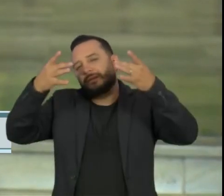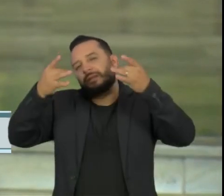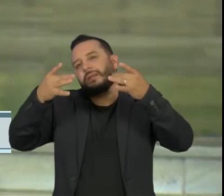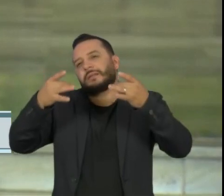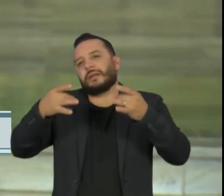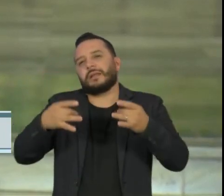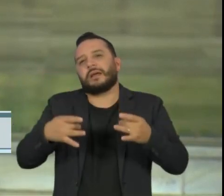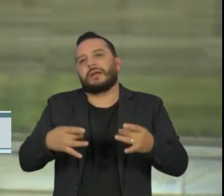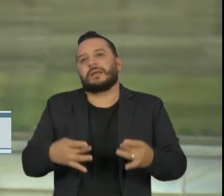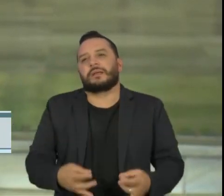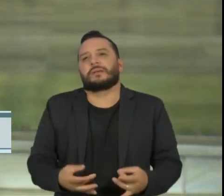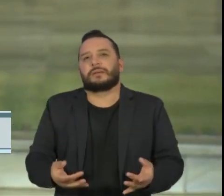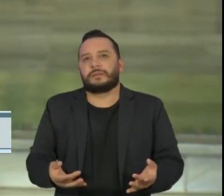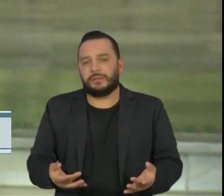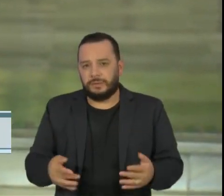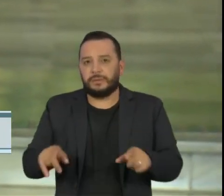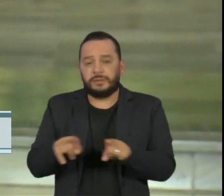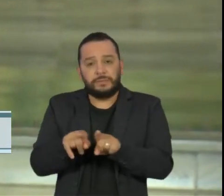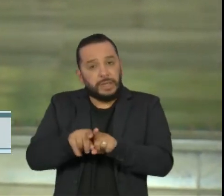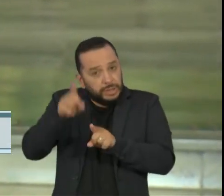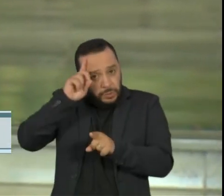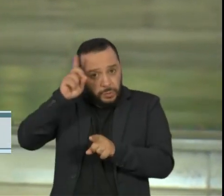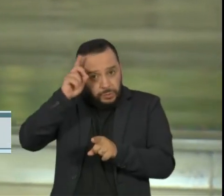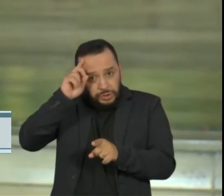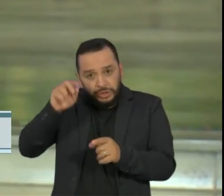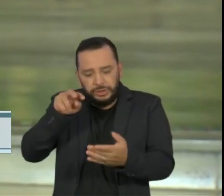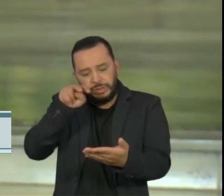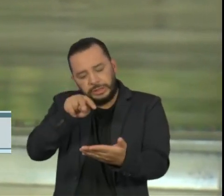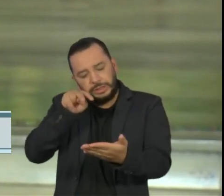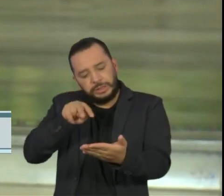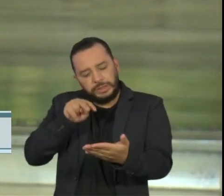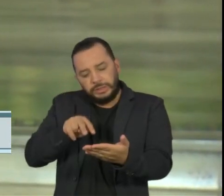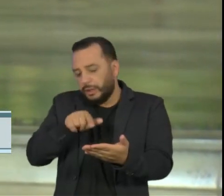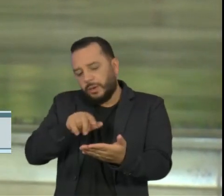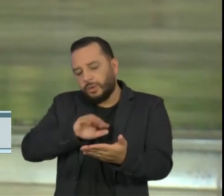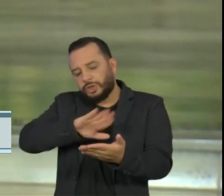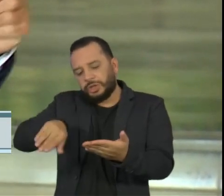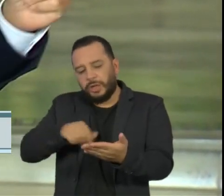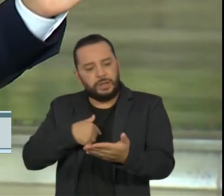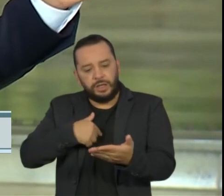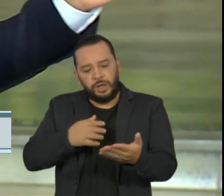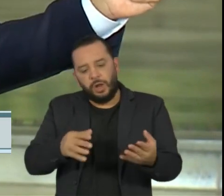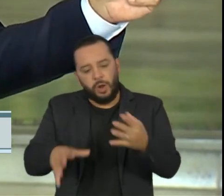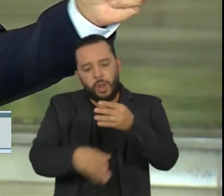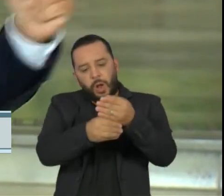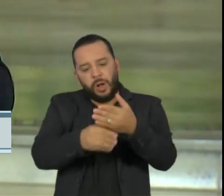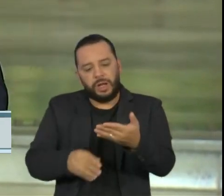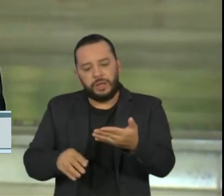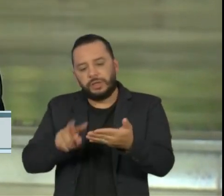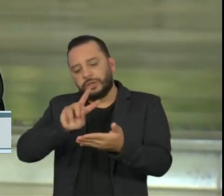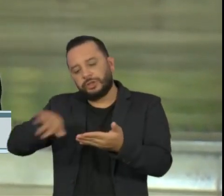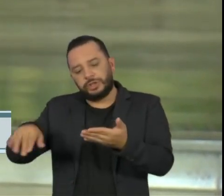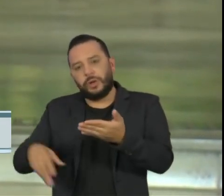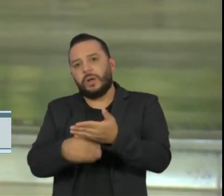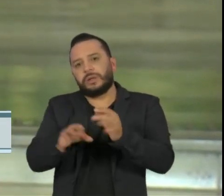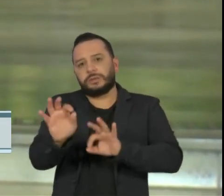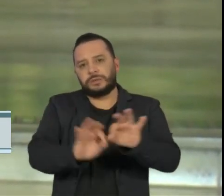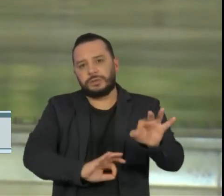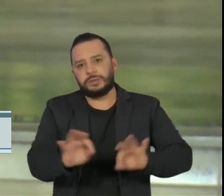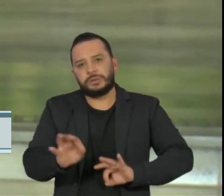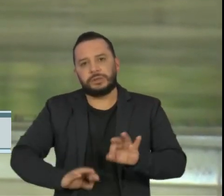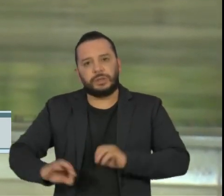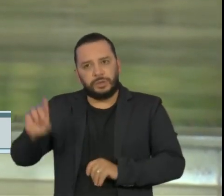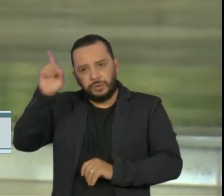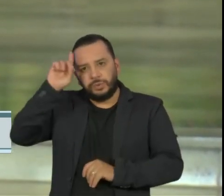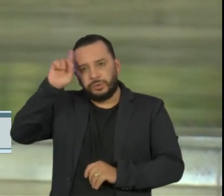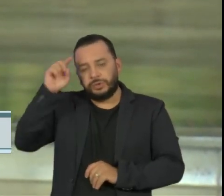ele é tão revisado diariamente em função dos resultados e do comando da saúde. E assim